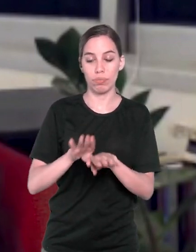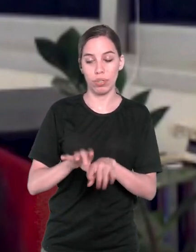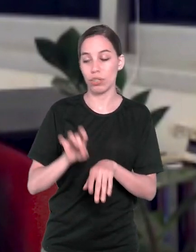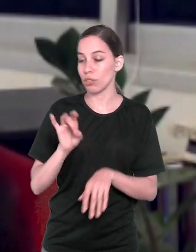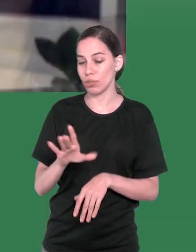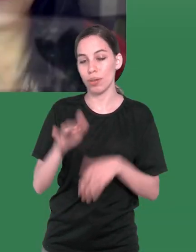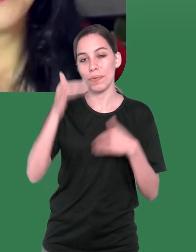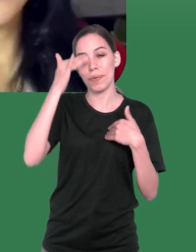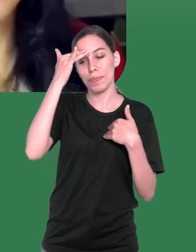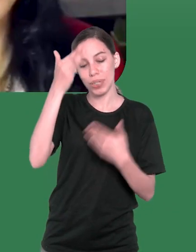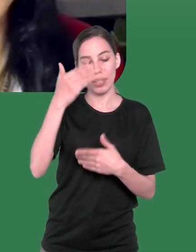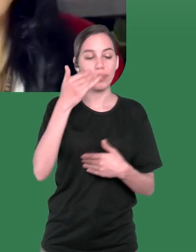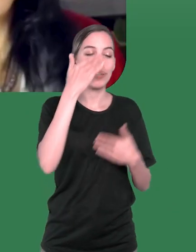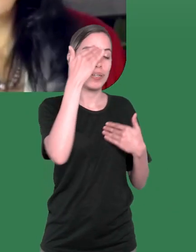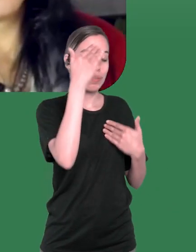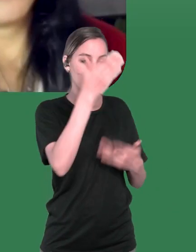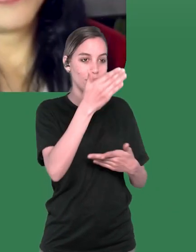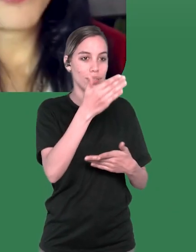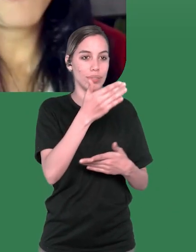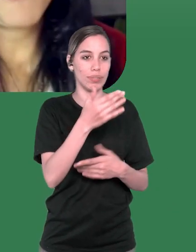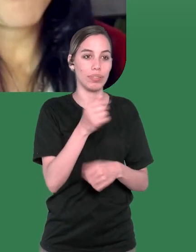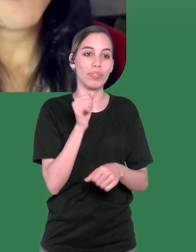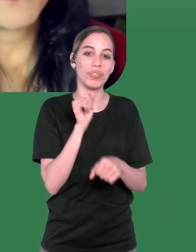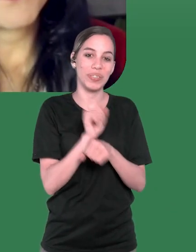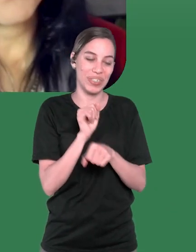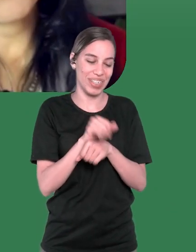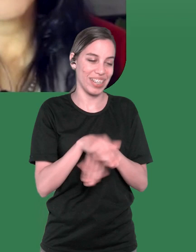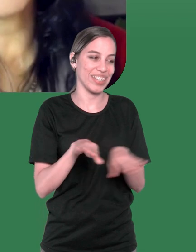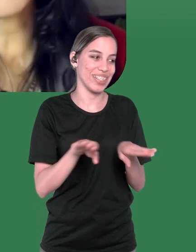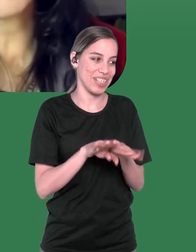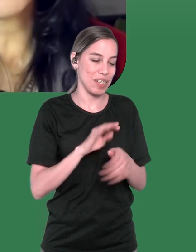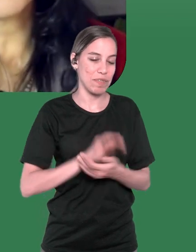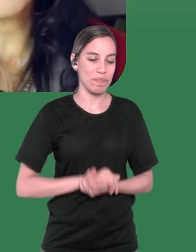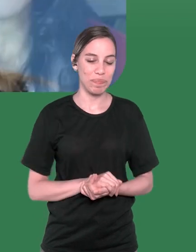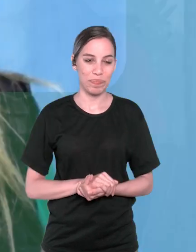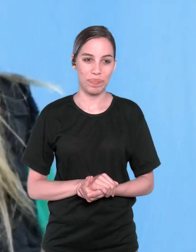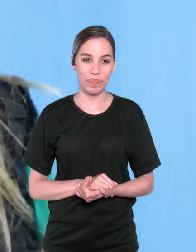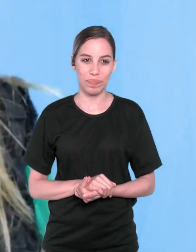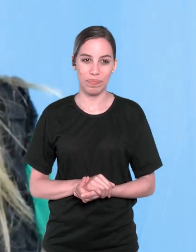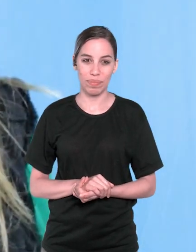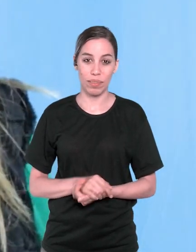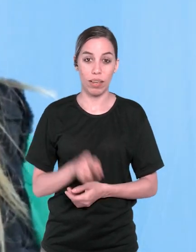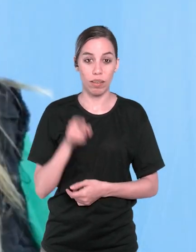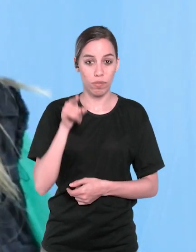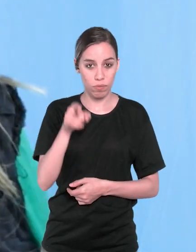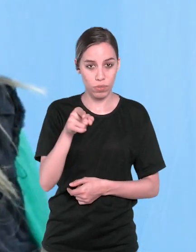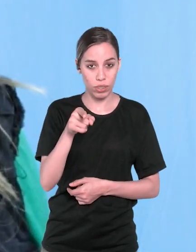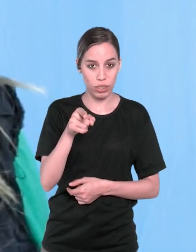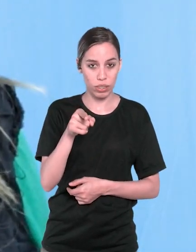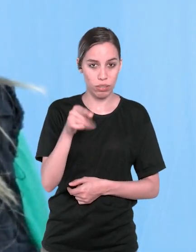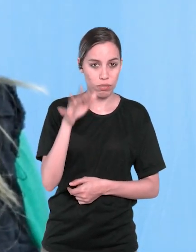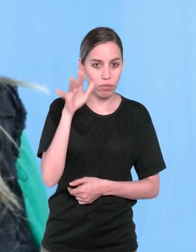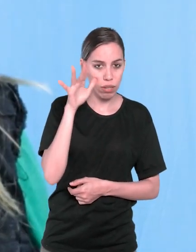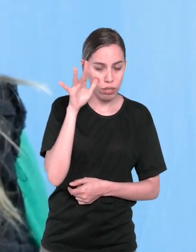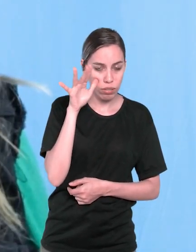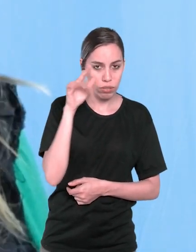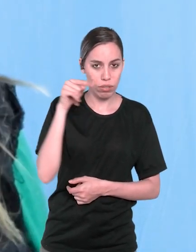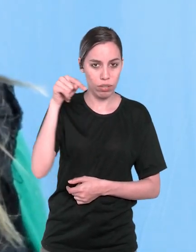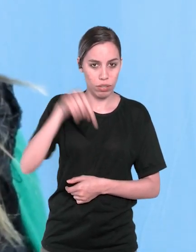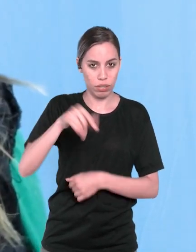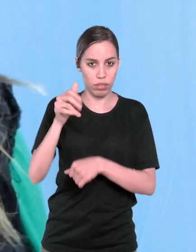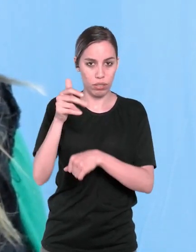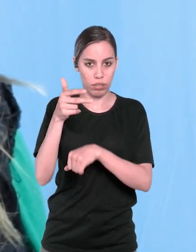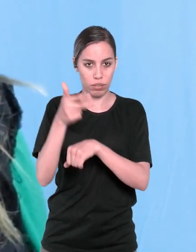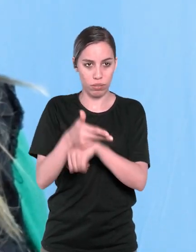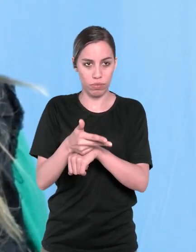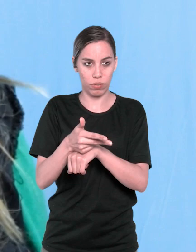obrigada. Obrigada a você, assim eu espero também. E para você que nos acompanhou aqui no programa